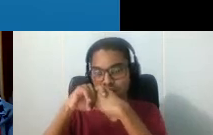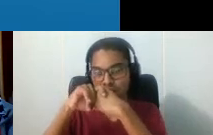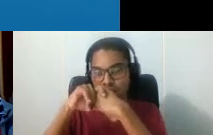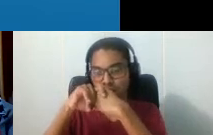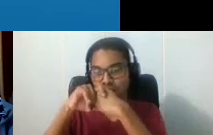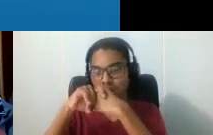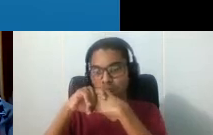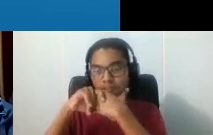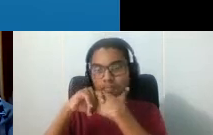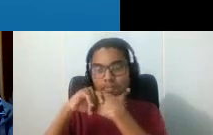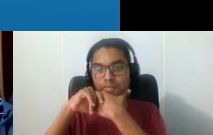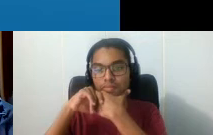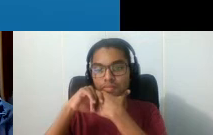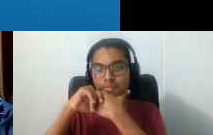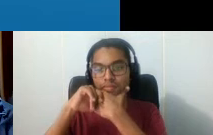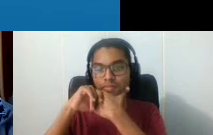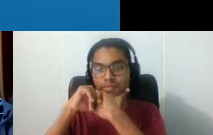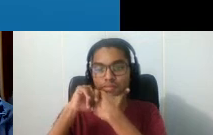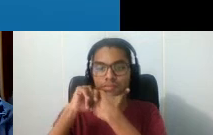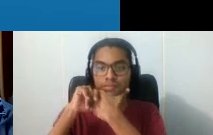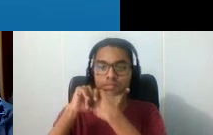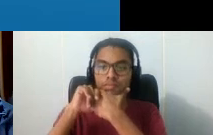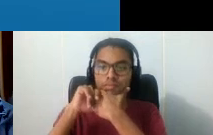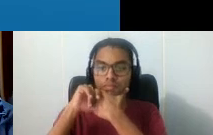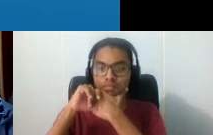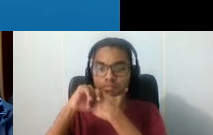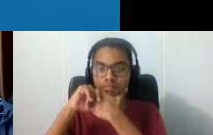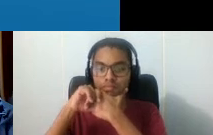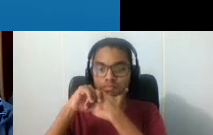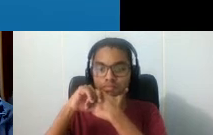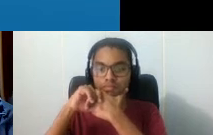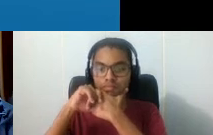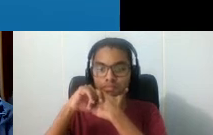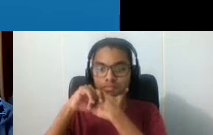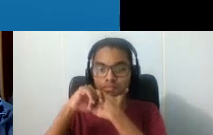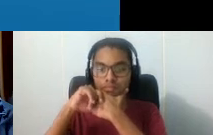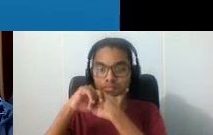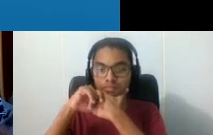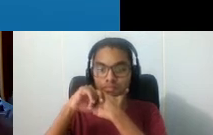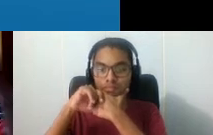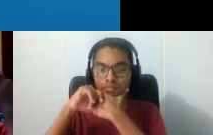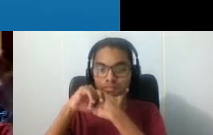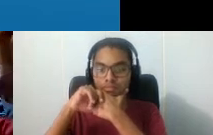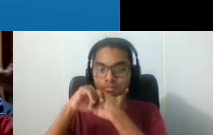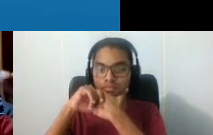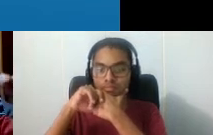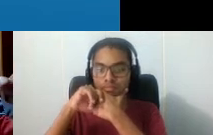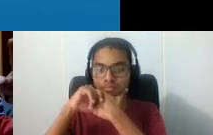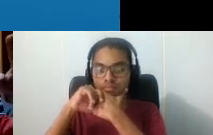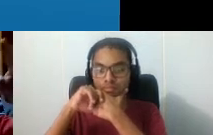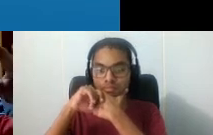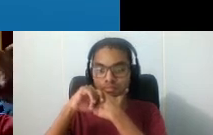vai 1250, 1300 graus, não lembro de cabeça, mas tem jeito de a gente descobrir isso daí, para ele ficar